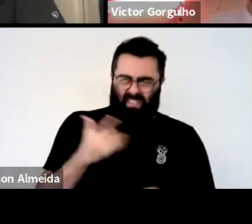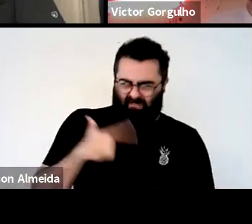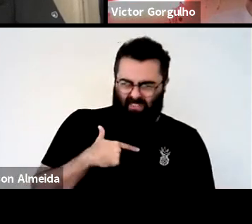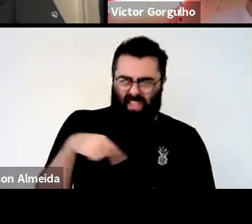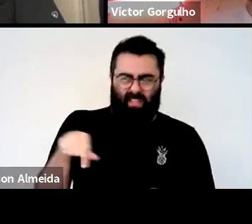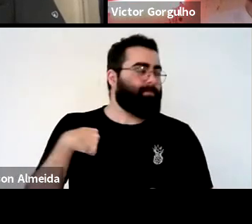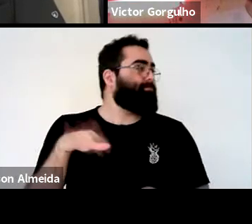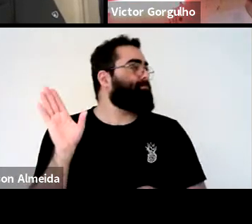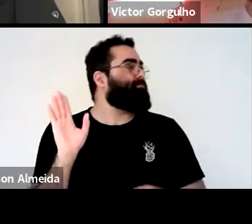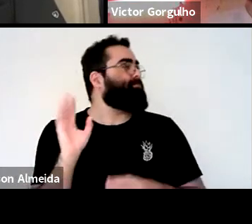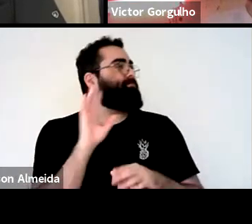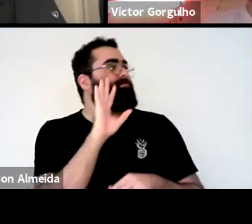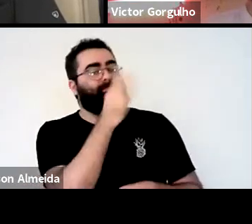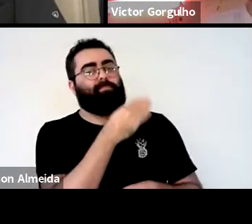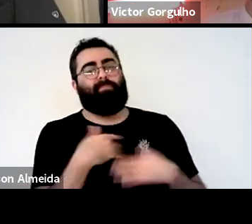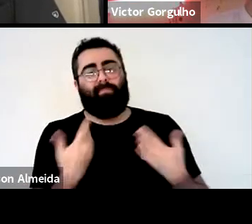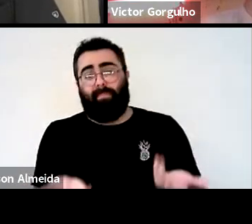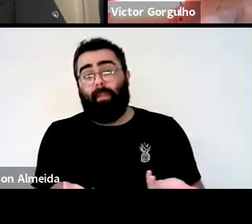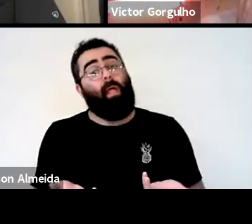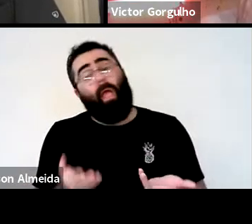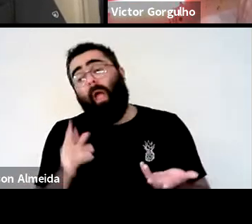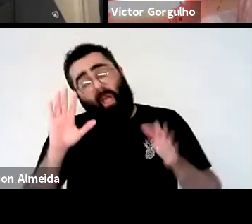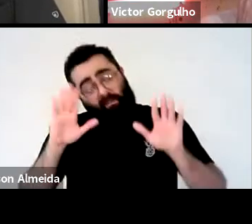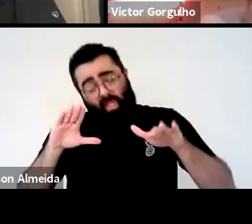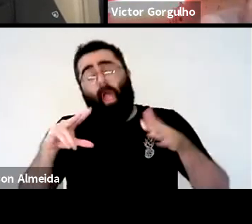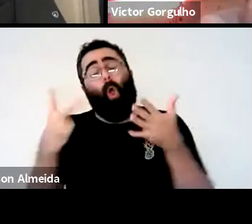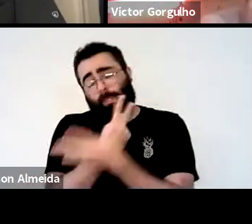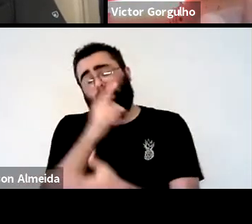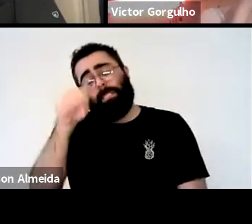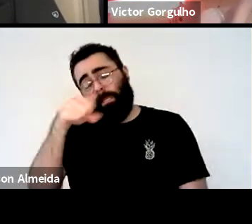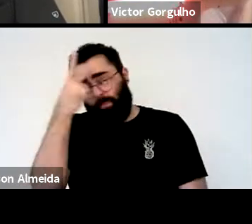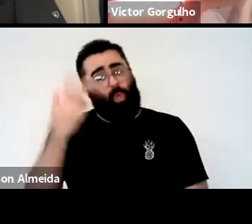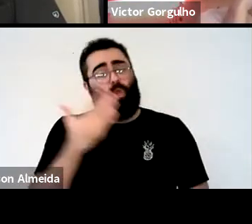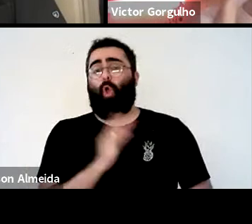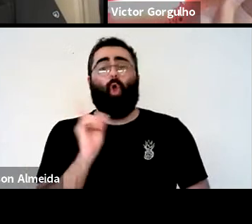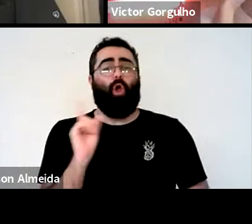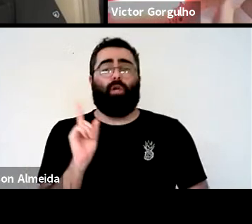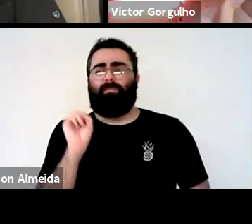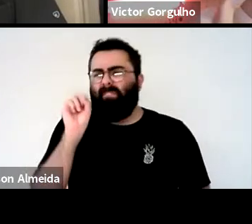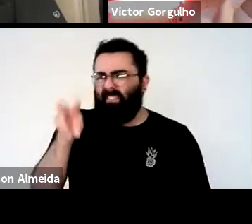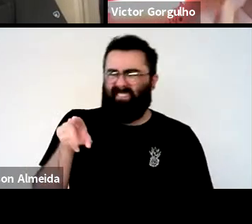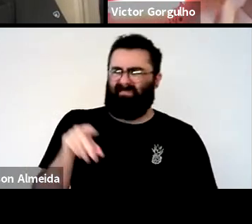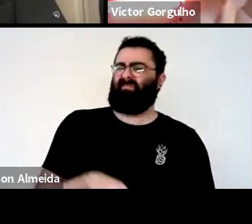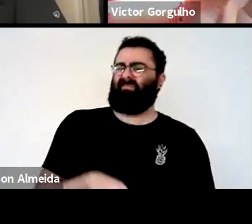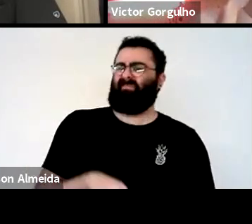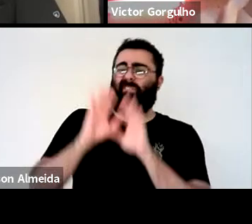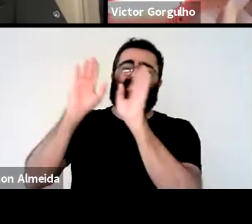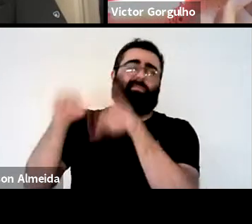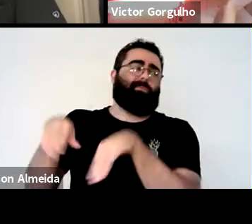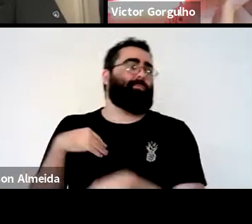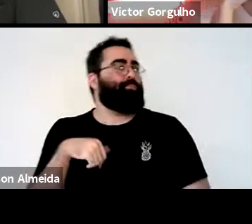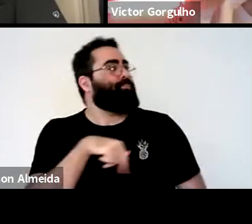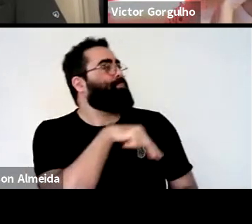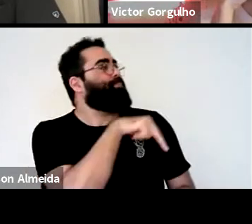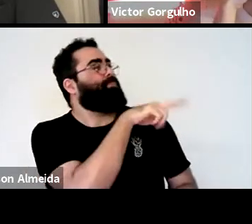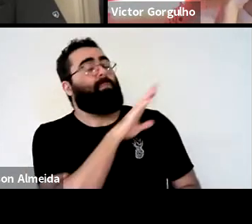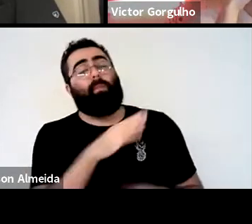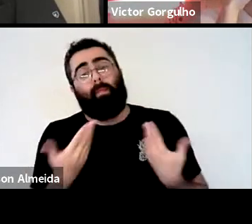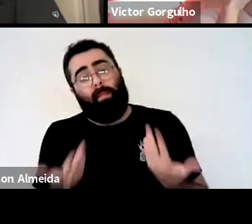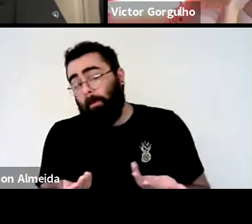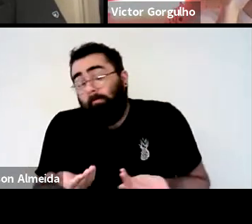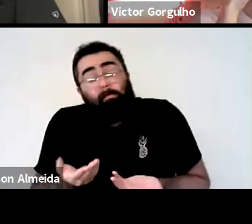Né? Tudo isso aconteceu. Tem um lugar assim que me interessa muito, esse lugar do risco, do